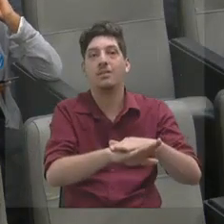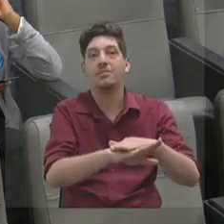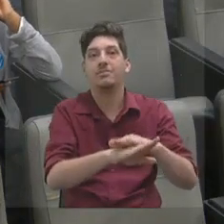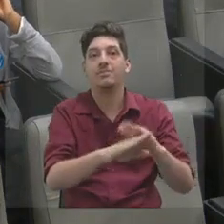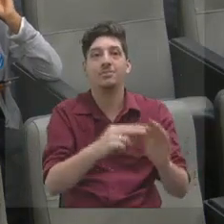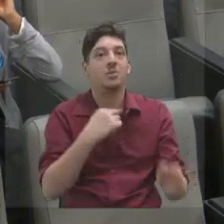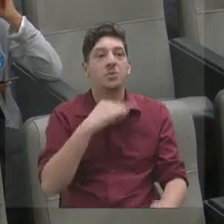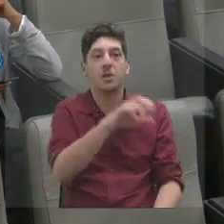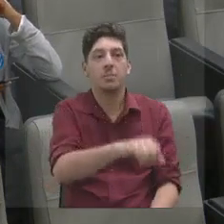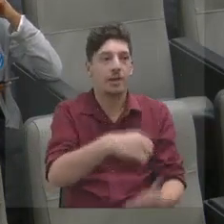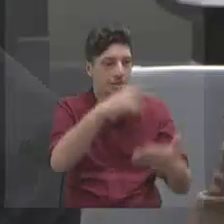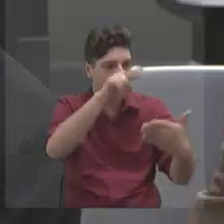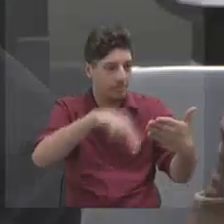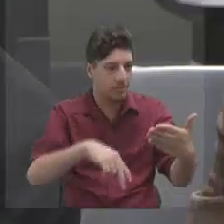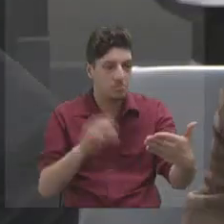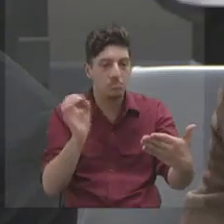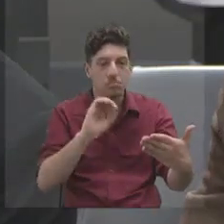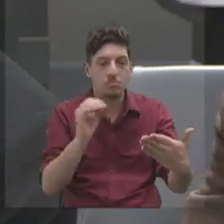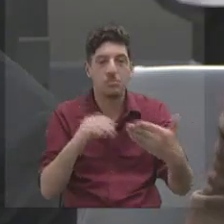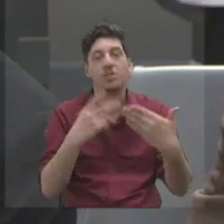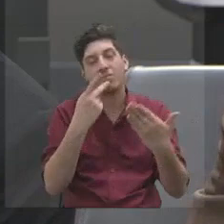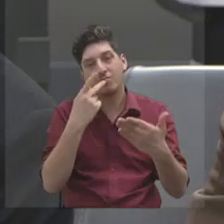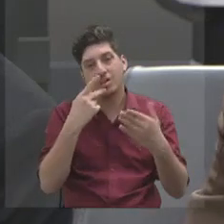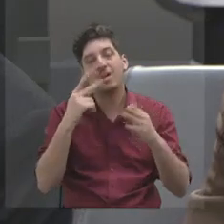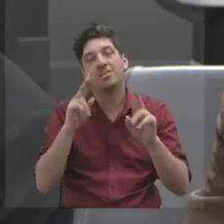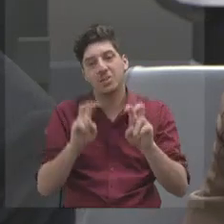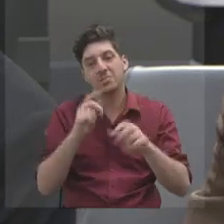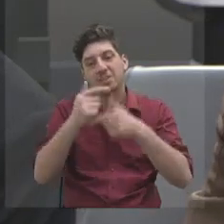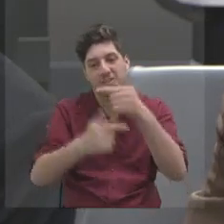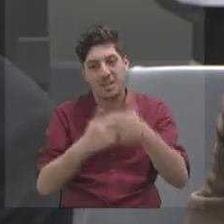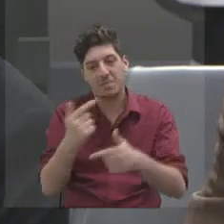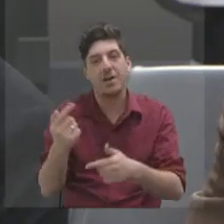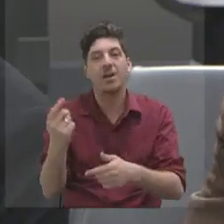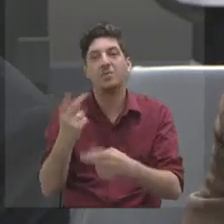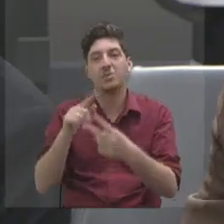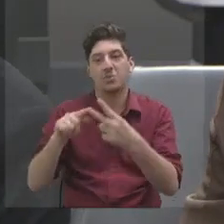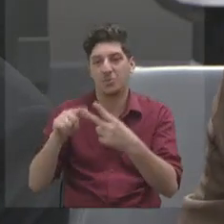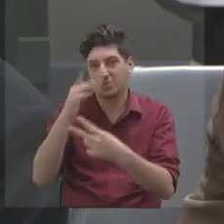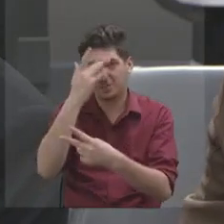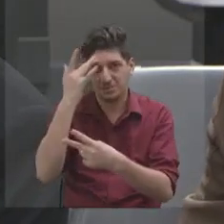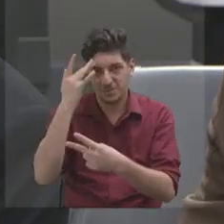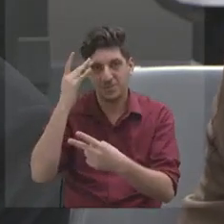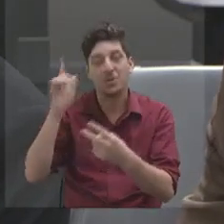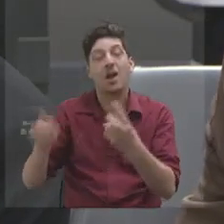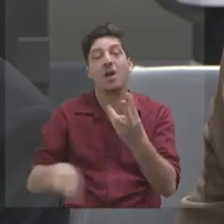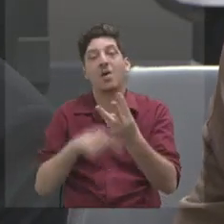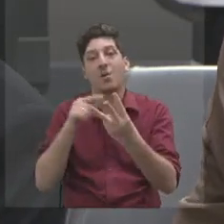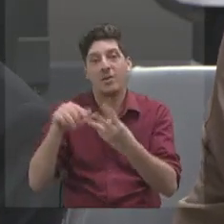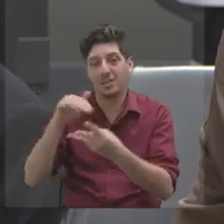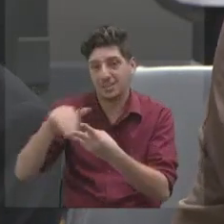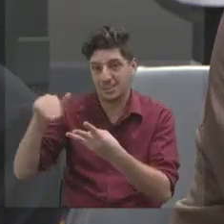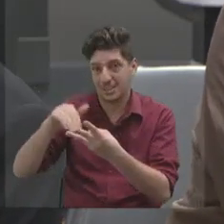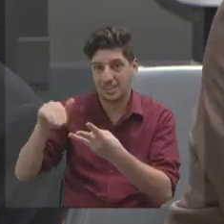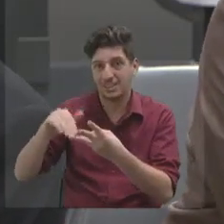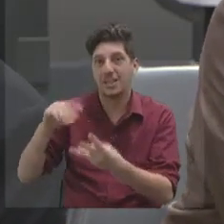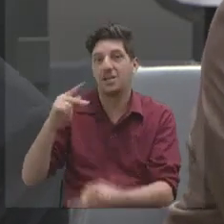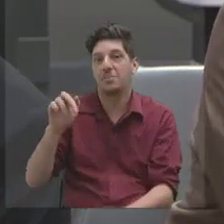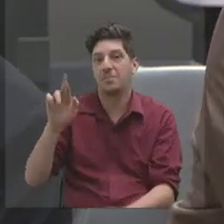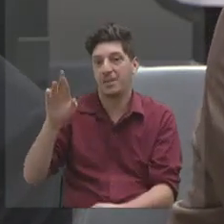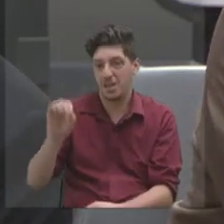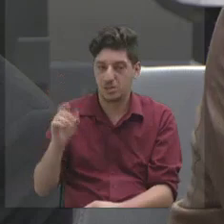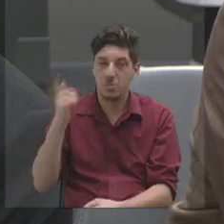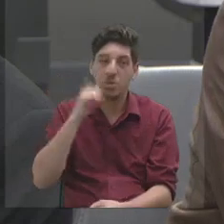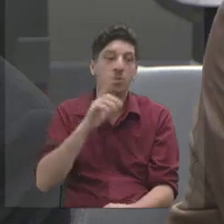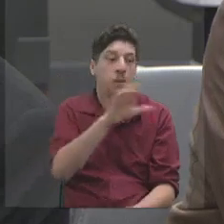E aí eu quero falar do trabalho que foi realizado pelo Marco Aurélio pelo marcado e depois pelo nosso secretário Pedro para que esse processo